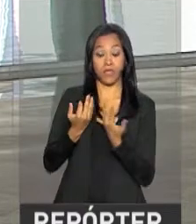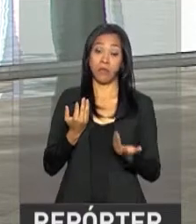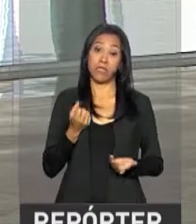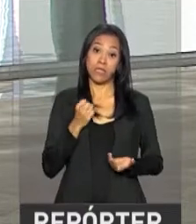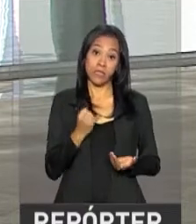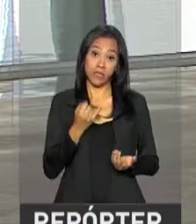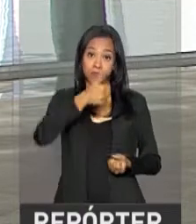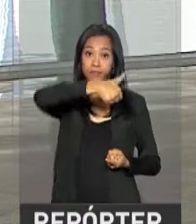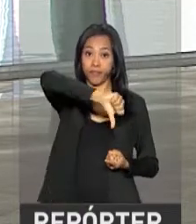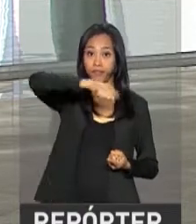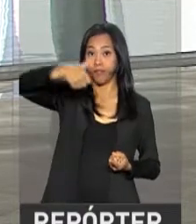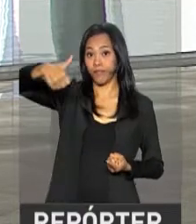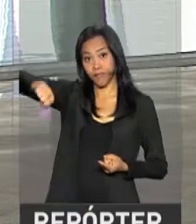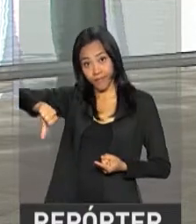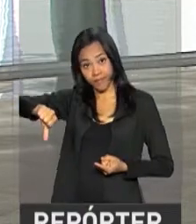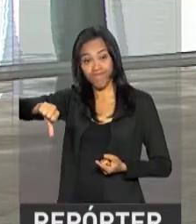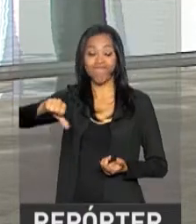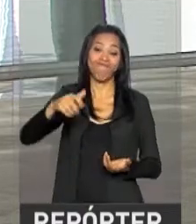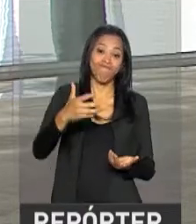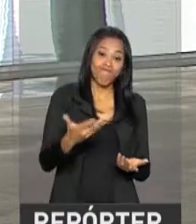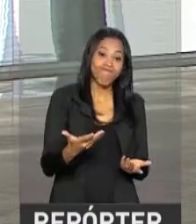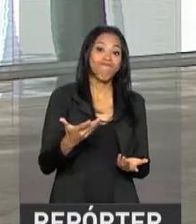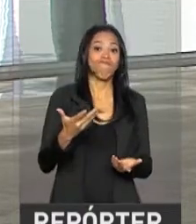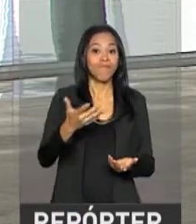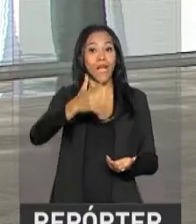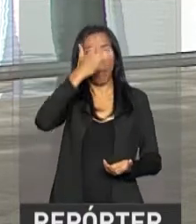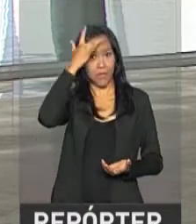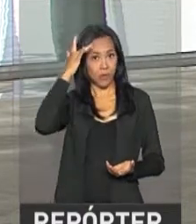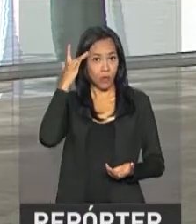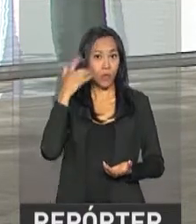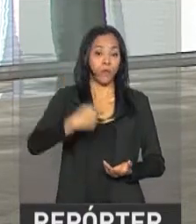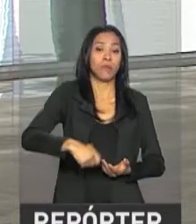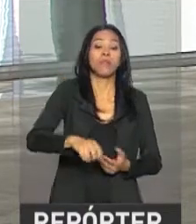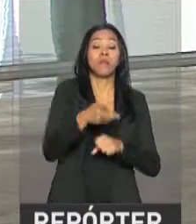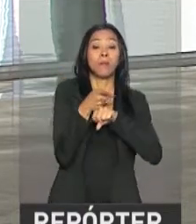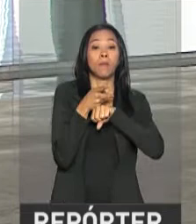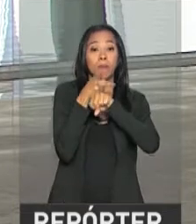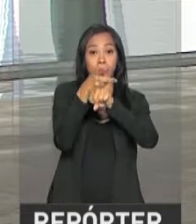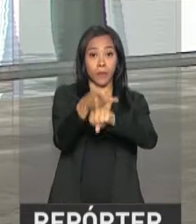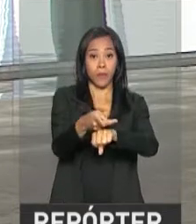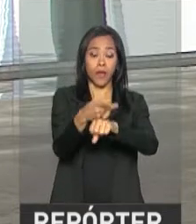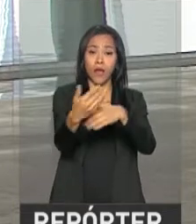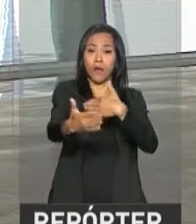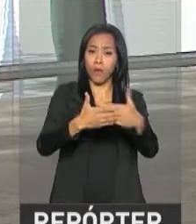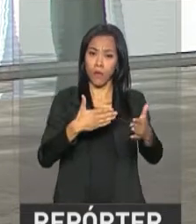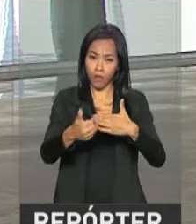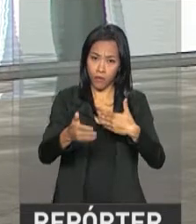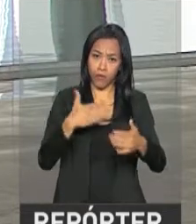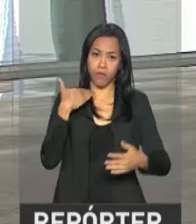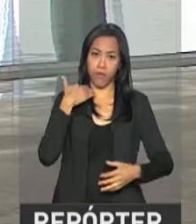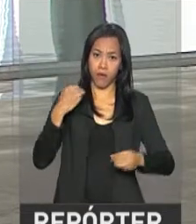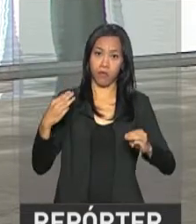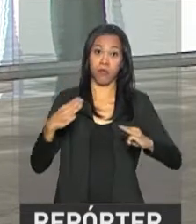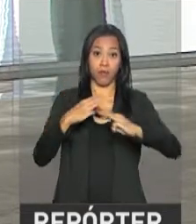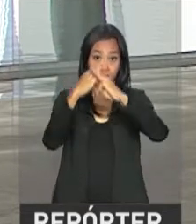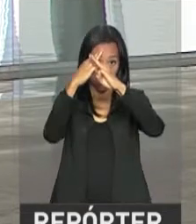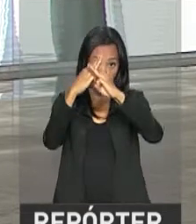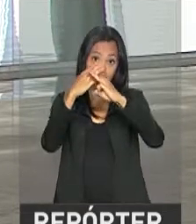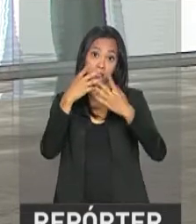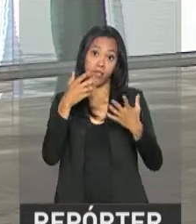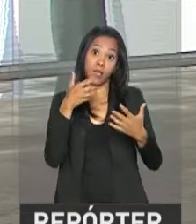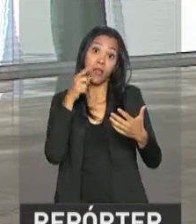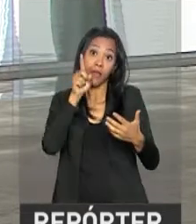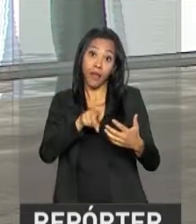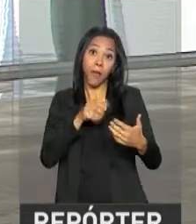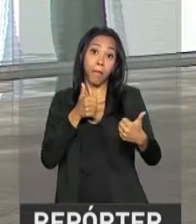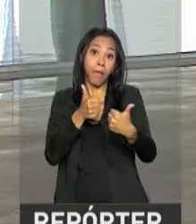opções não derem certo o representante familiar deve se dirigir a qualquer agência da caixa o mais conveniente é aquela que estiver